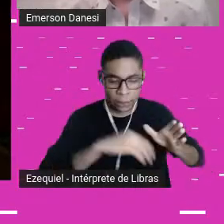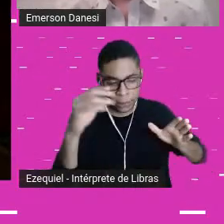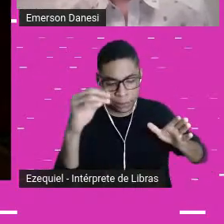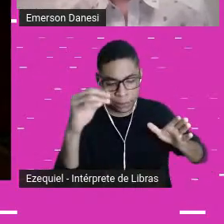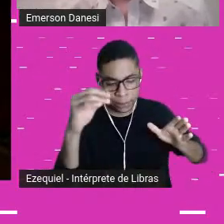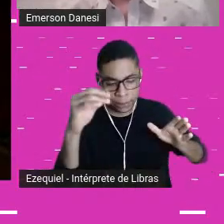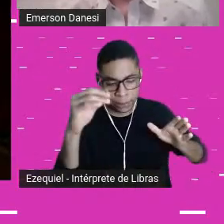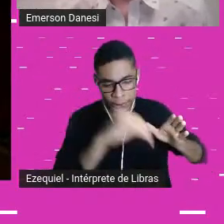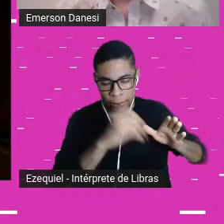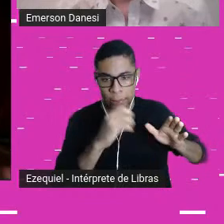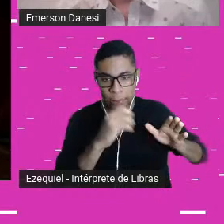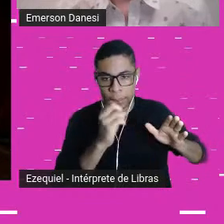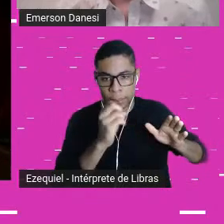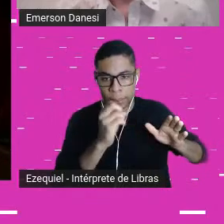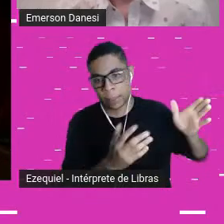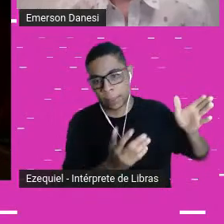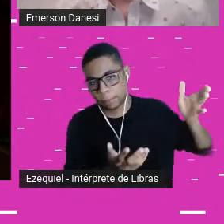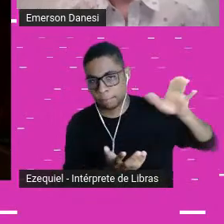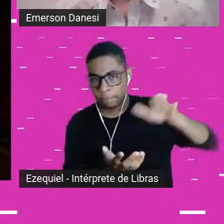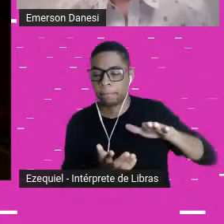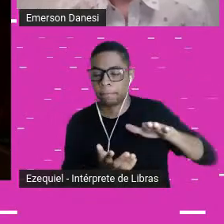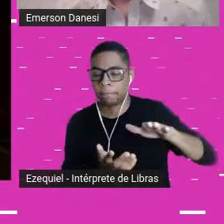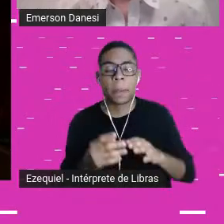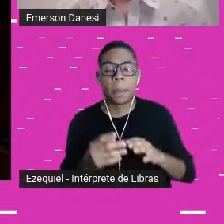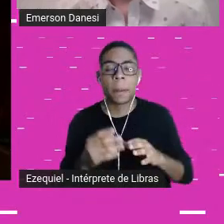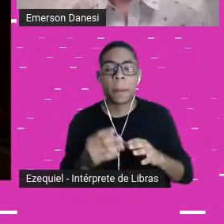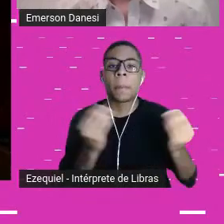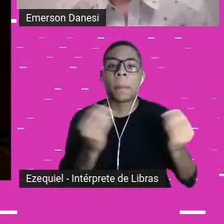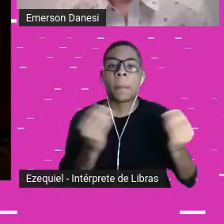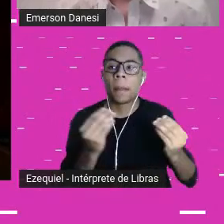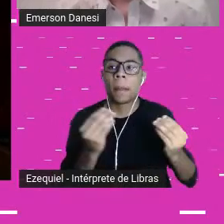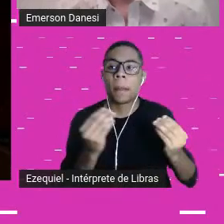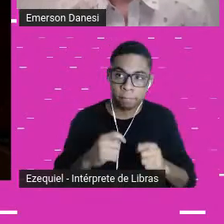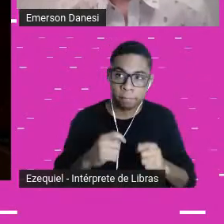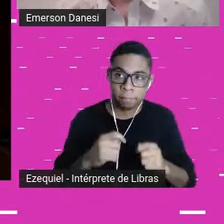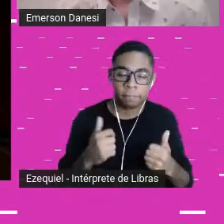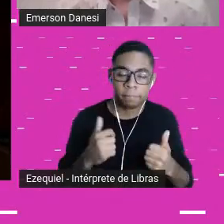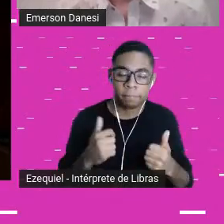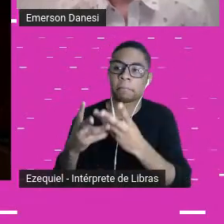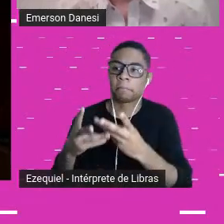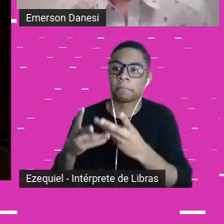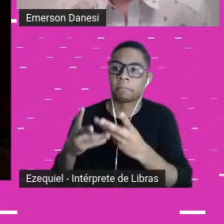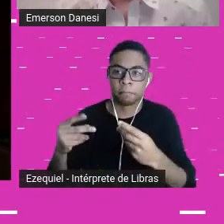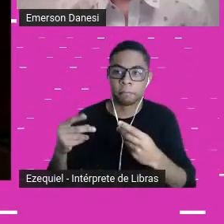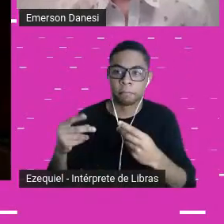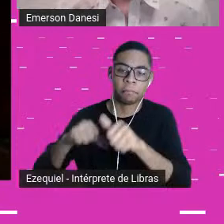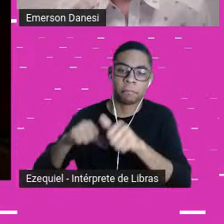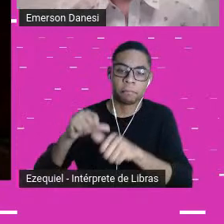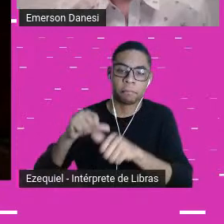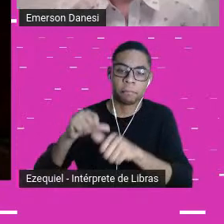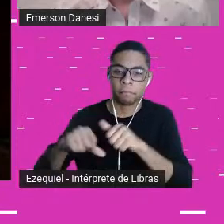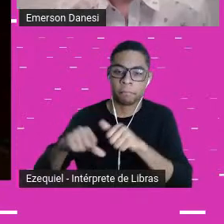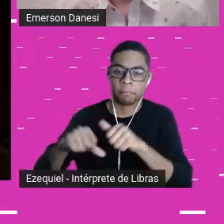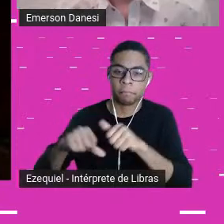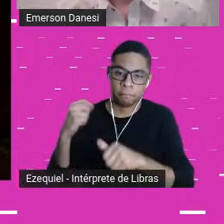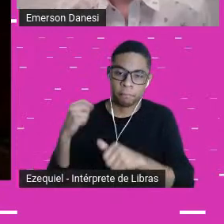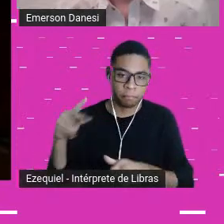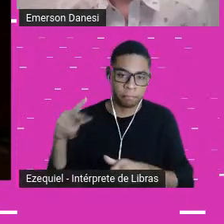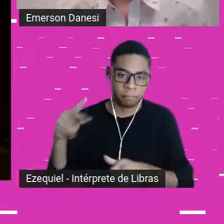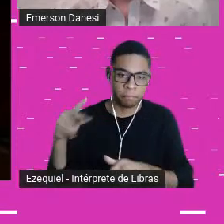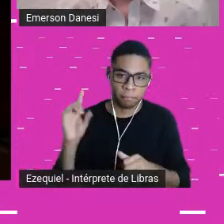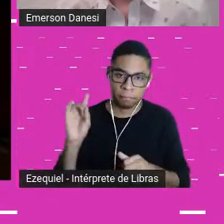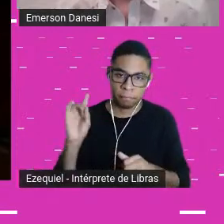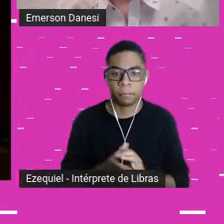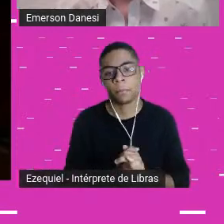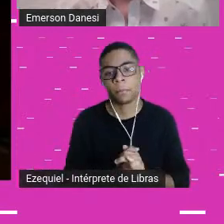para ela chegar inteira e ir se desfazendo e se transformando e se desmanchando, né, para